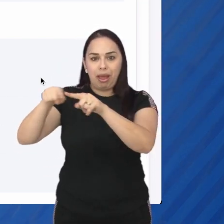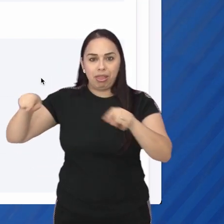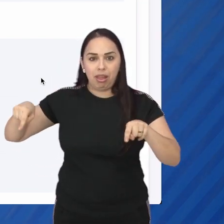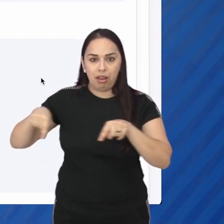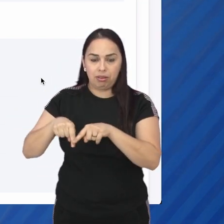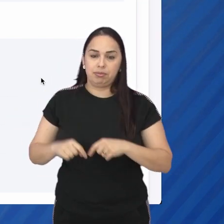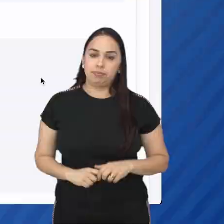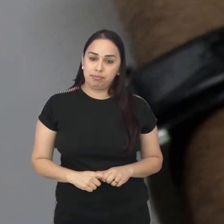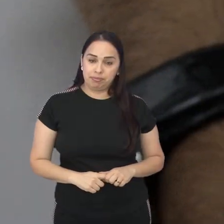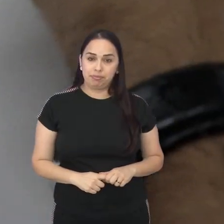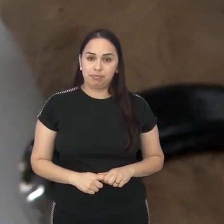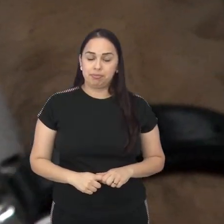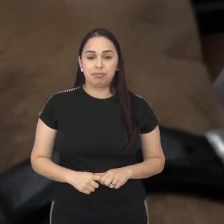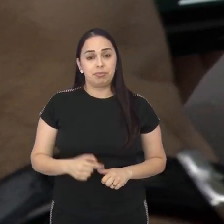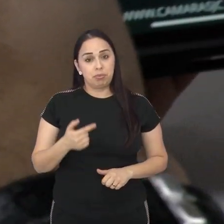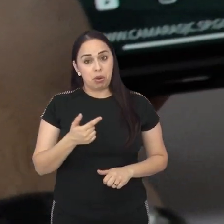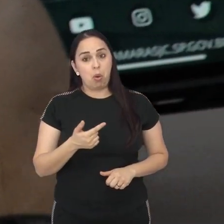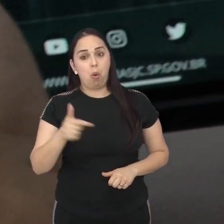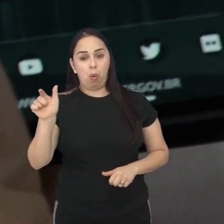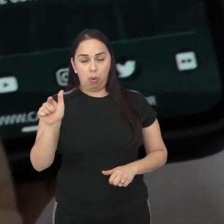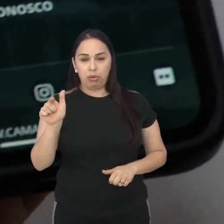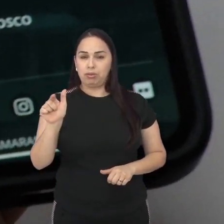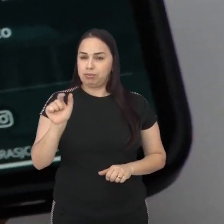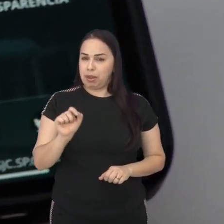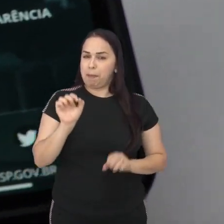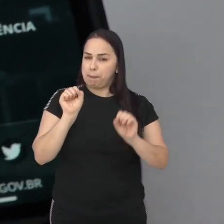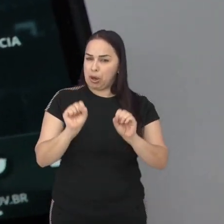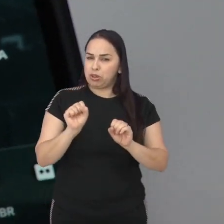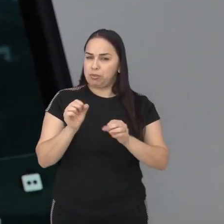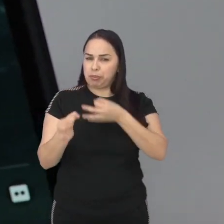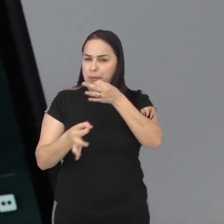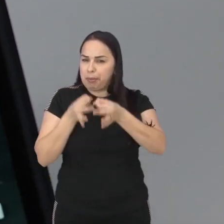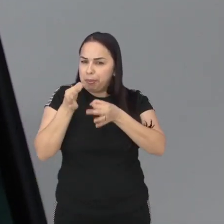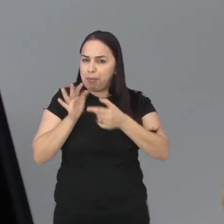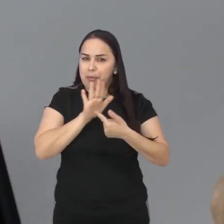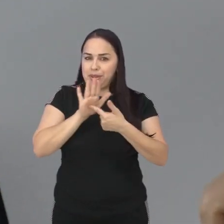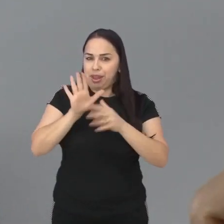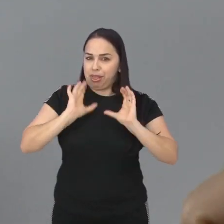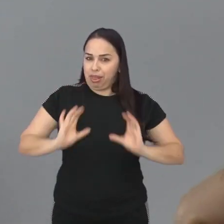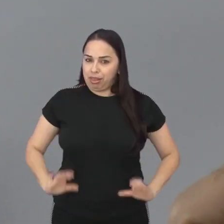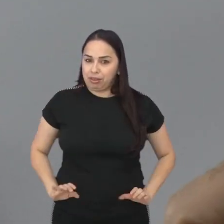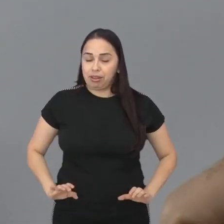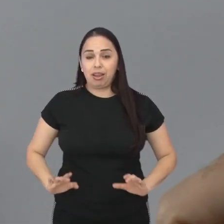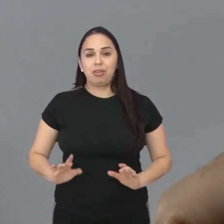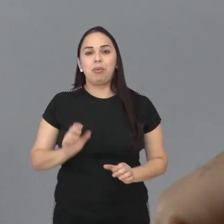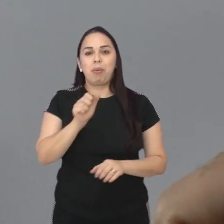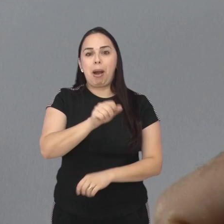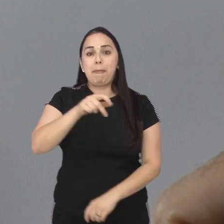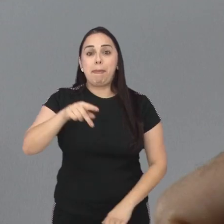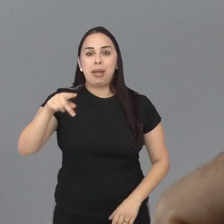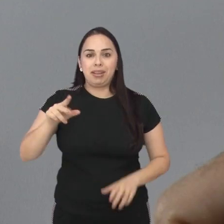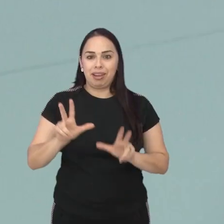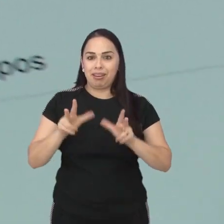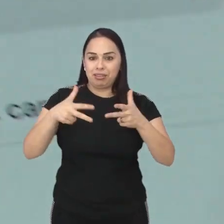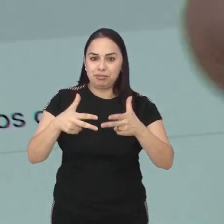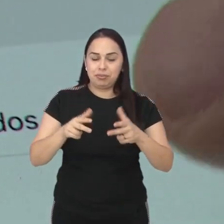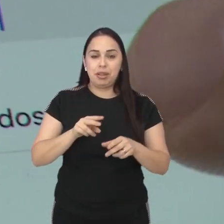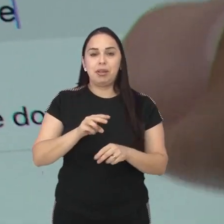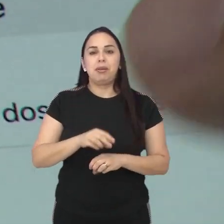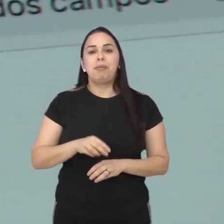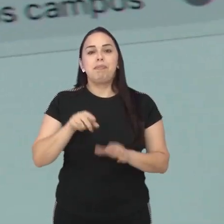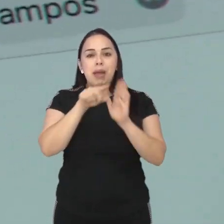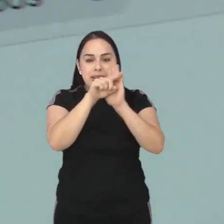de gabinete. Outra opção para exercer a sua cidadania está no aplicativo da Câmara.